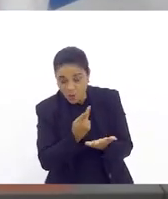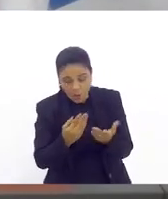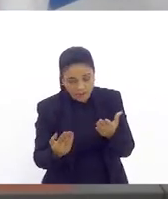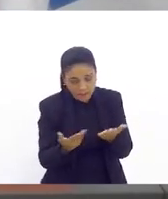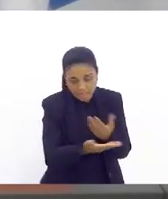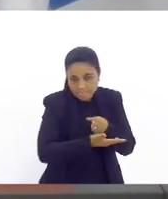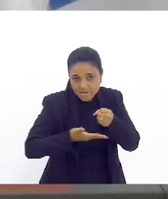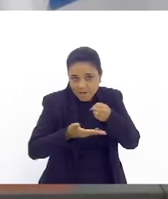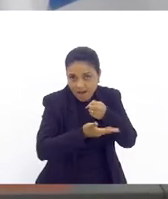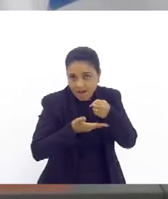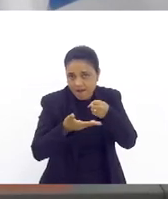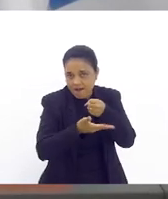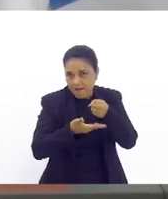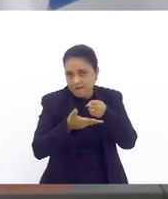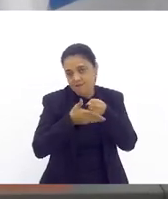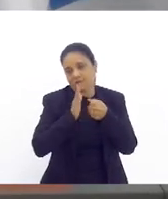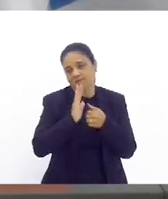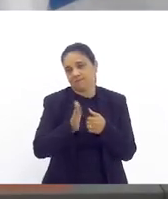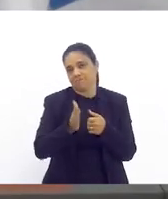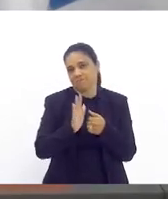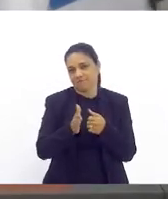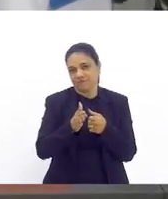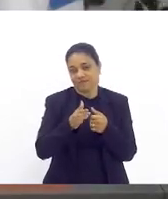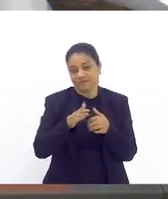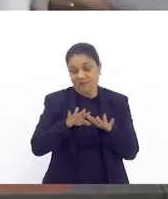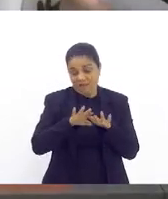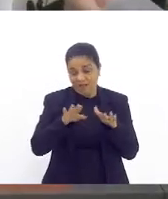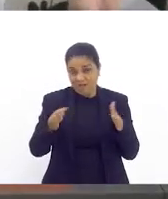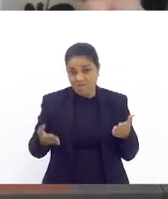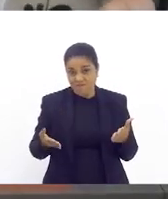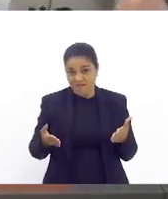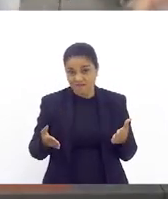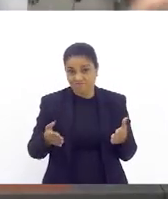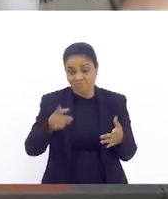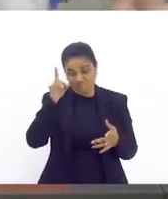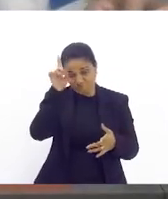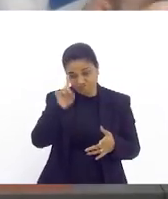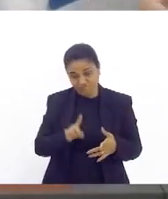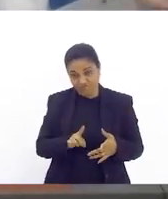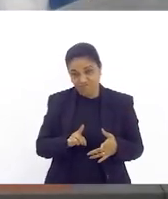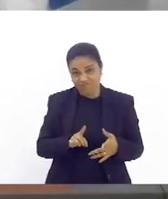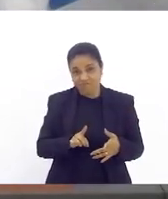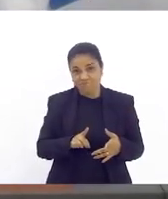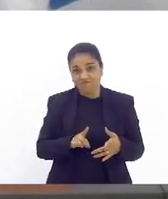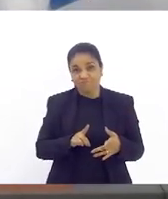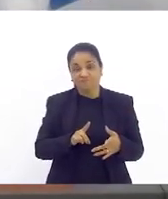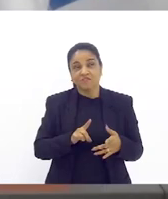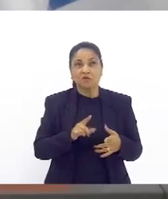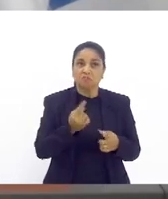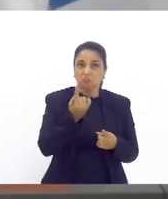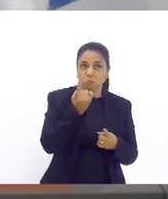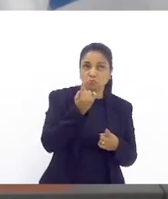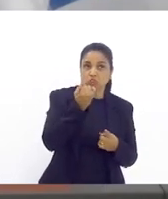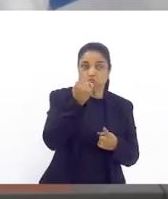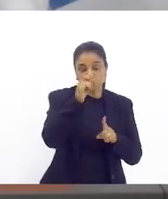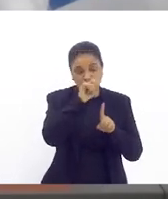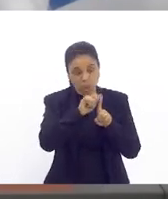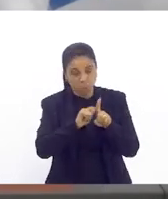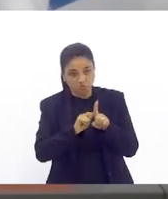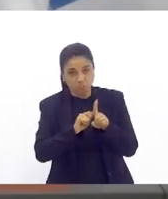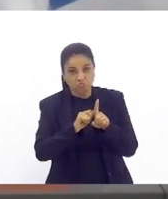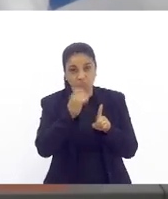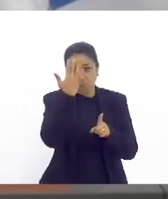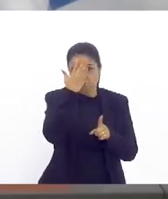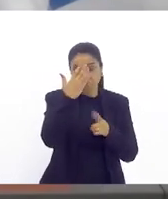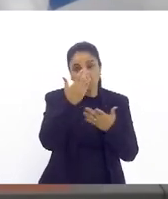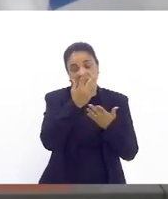Claro a mesa diretora saiu no dia 1 de fevereiro de 23 ficou por conta da